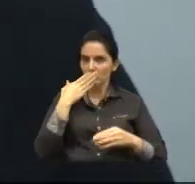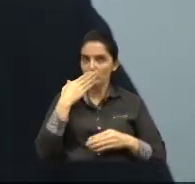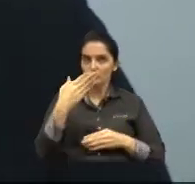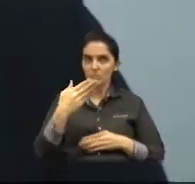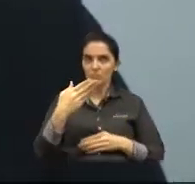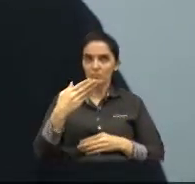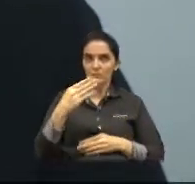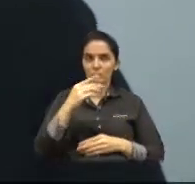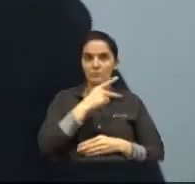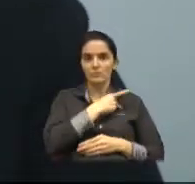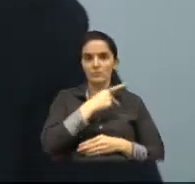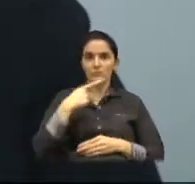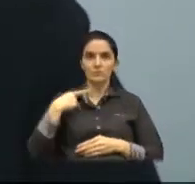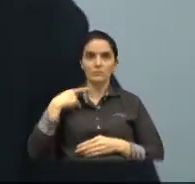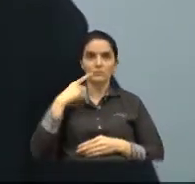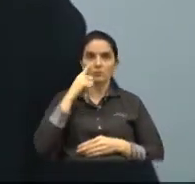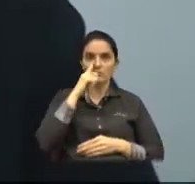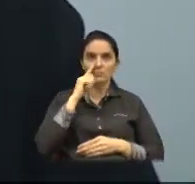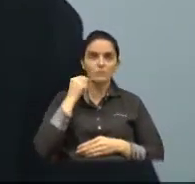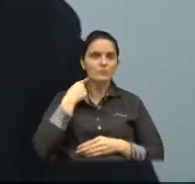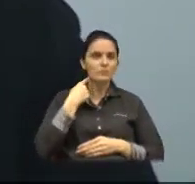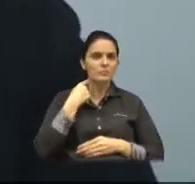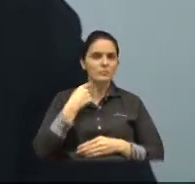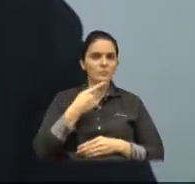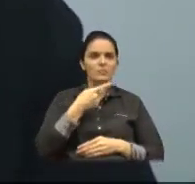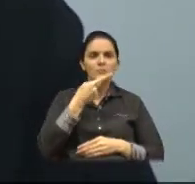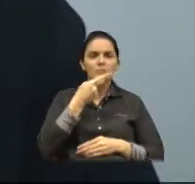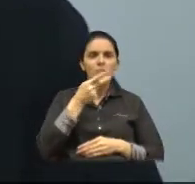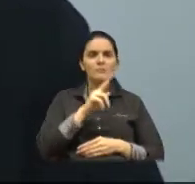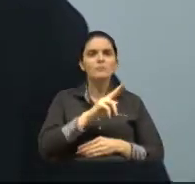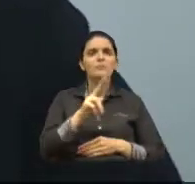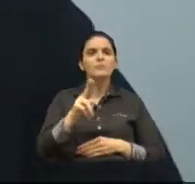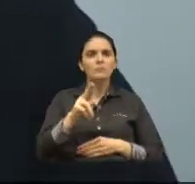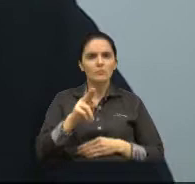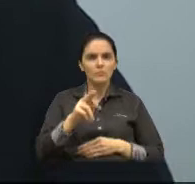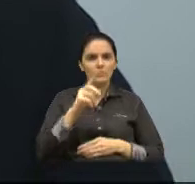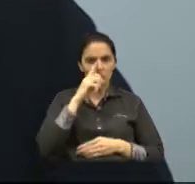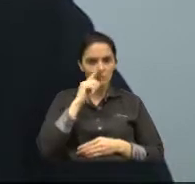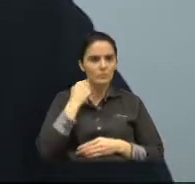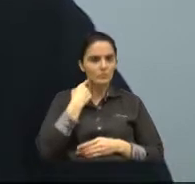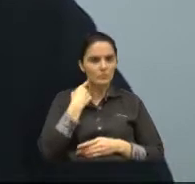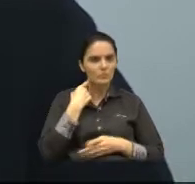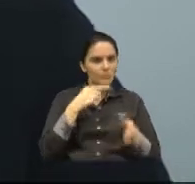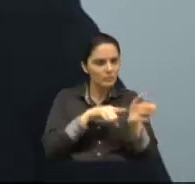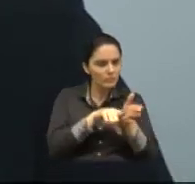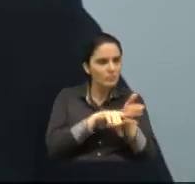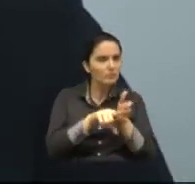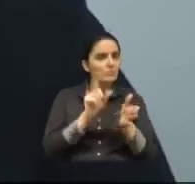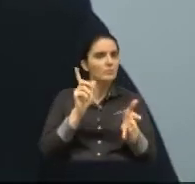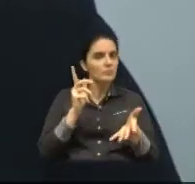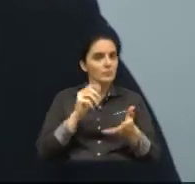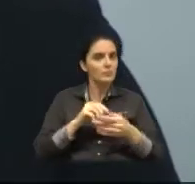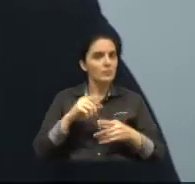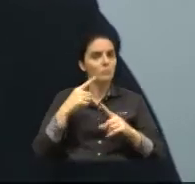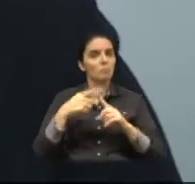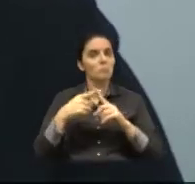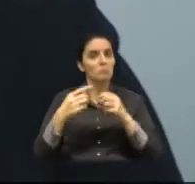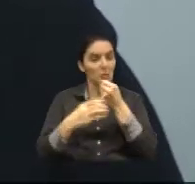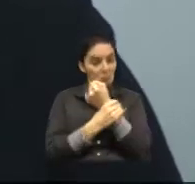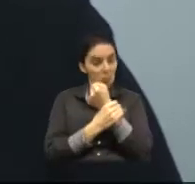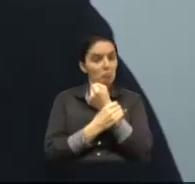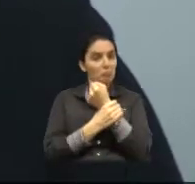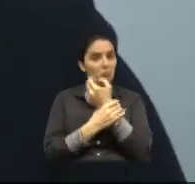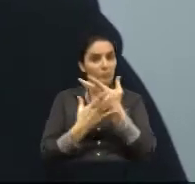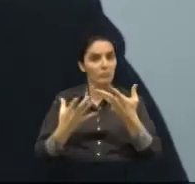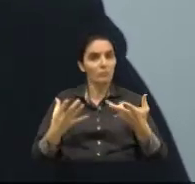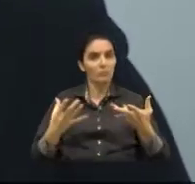pastor Nilton, que ele dê nomes, que ele fale quem está ameaçando, para que o senhor possa averiguar os fatos. Né? Porque é algo tão grave isso que ele falou,